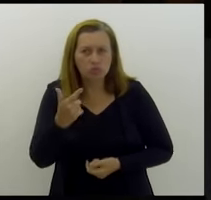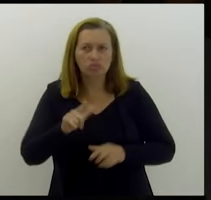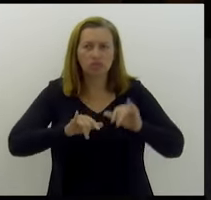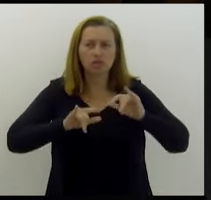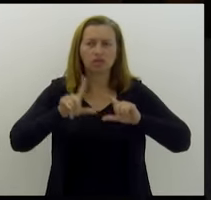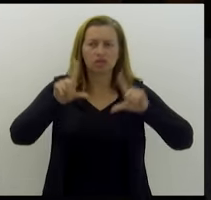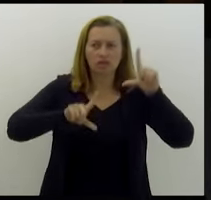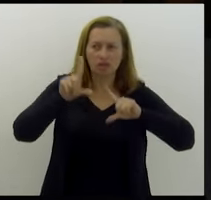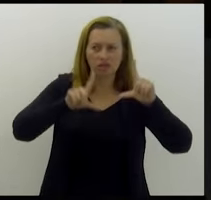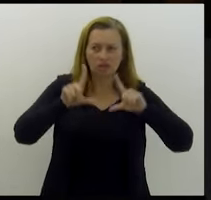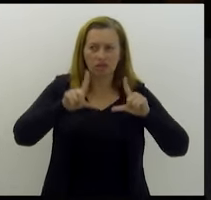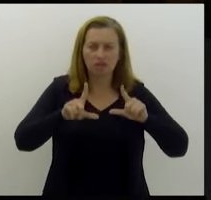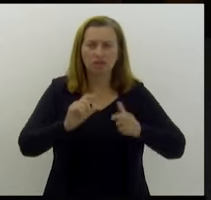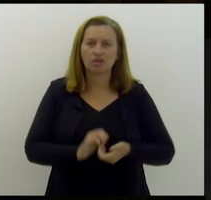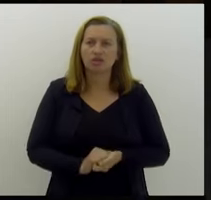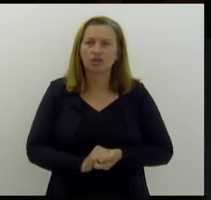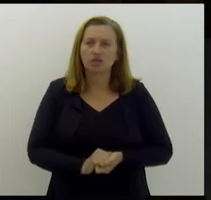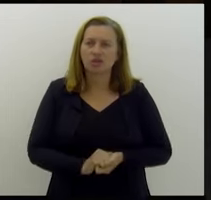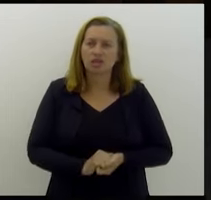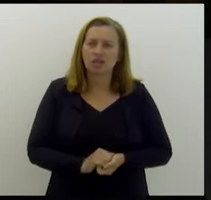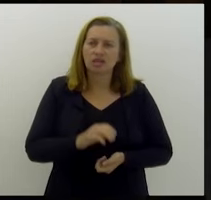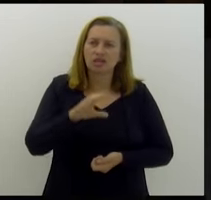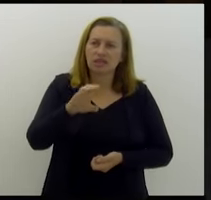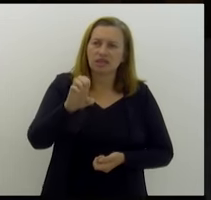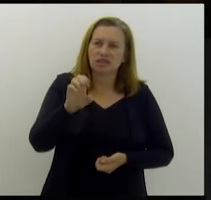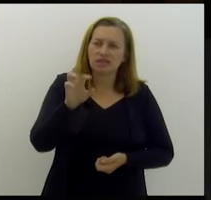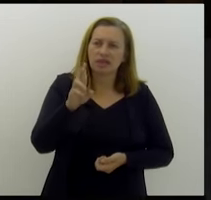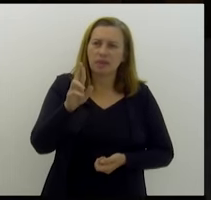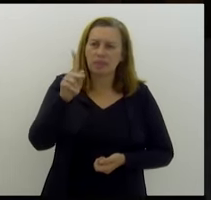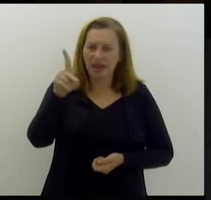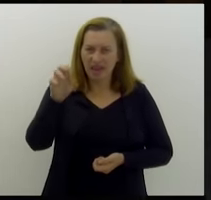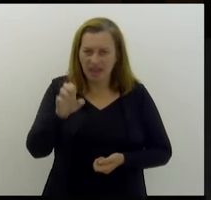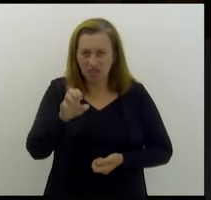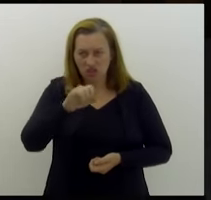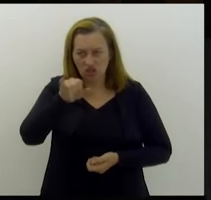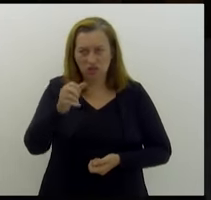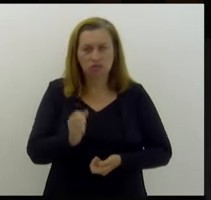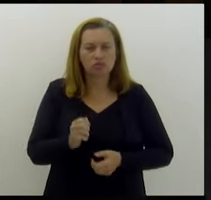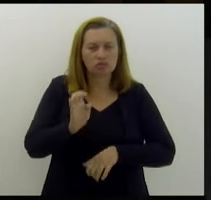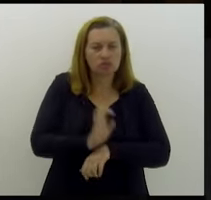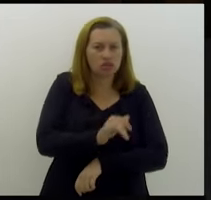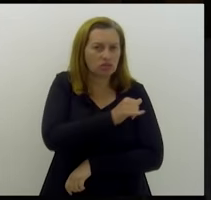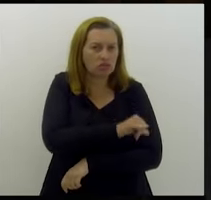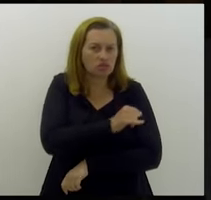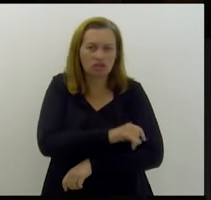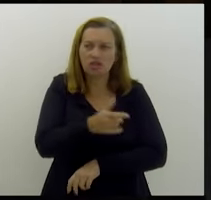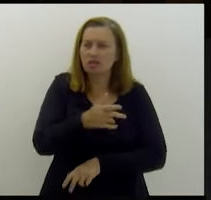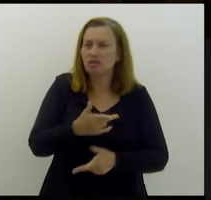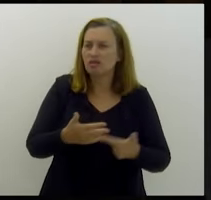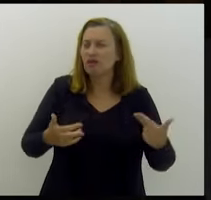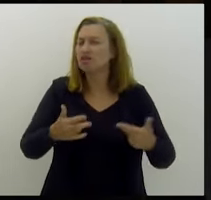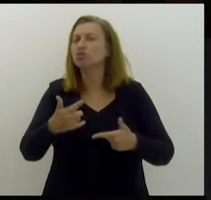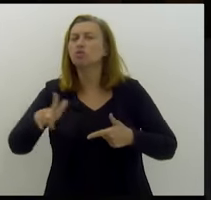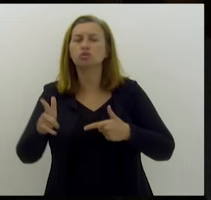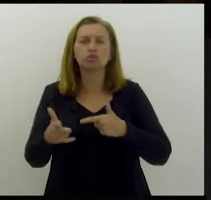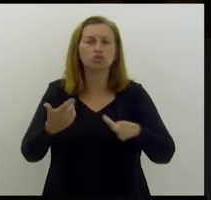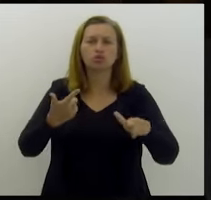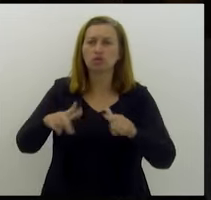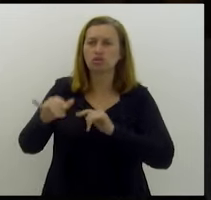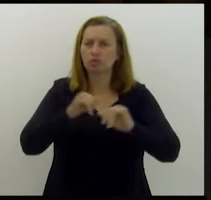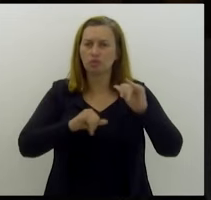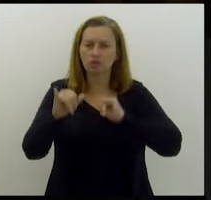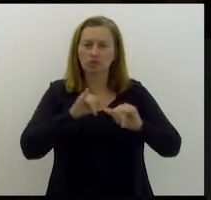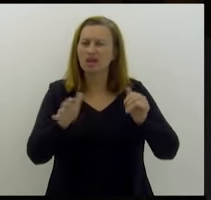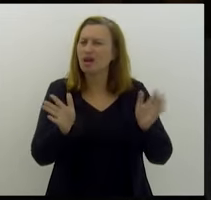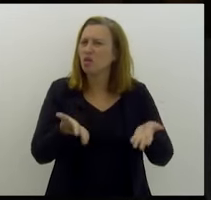o escândalo do CGE os diferentes escândalos que marcaram o estado do Rio de Janeiro e